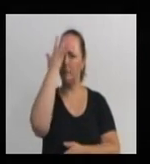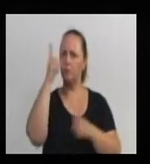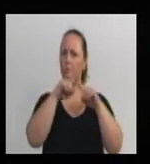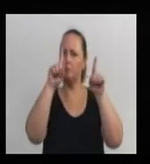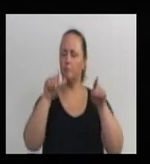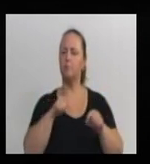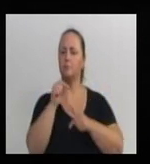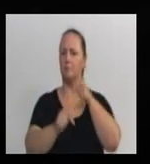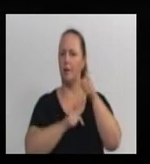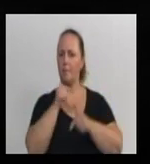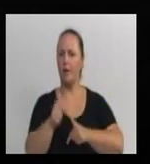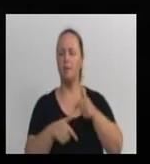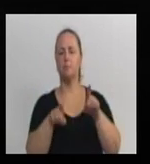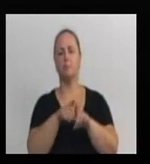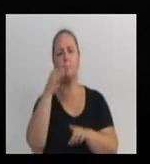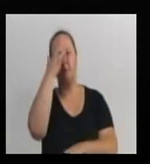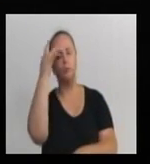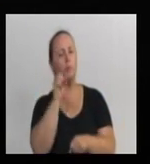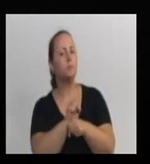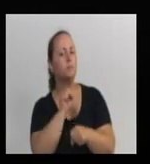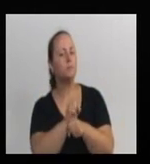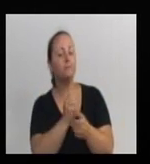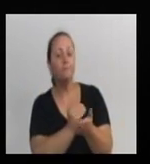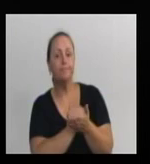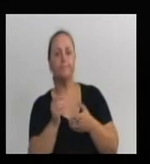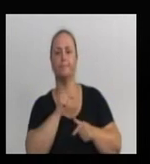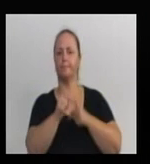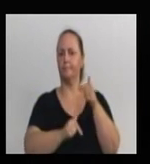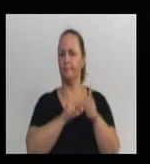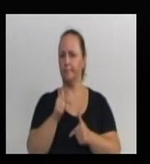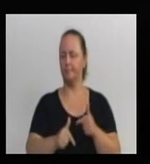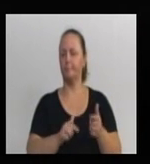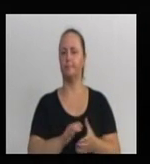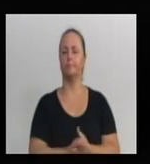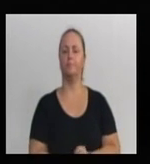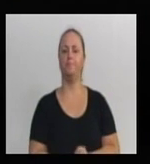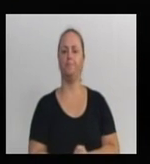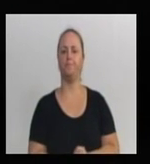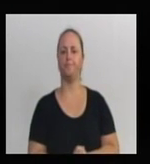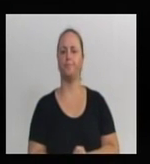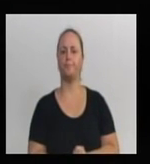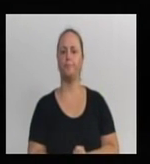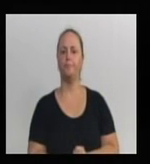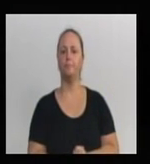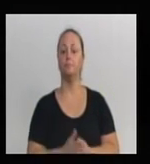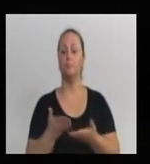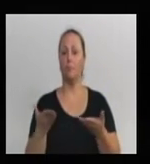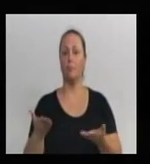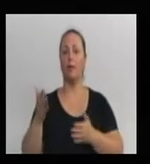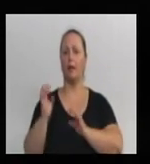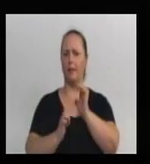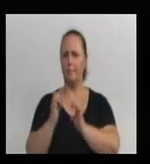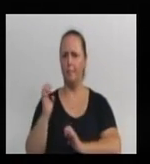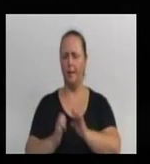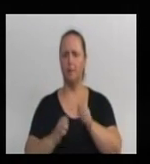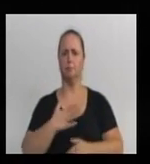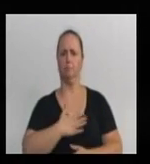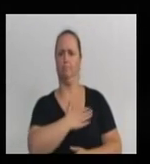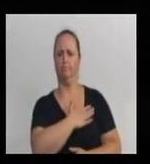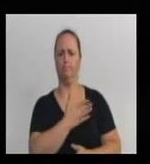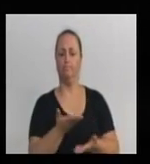aqueles que estão aguardando para trabalhar. E todos estamos, assim como a empresa que está aqui atendendo, o prefeito e todos